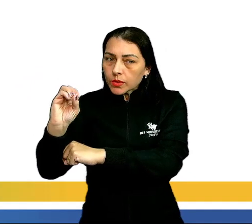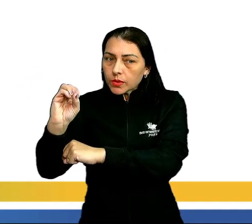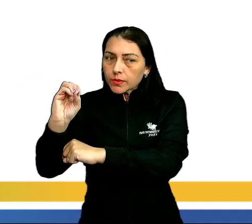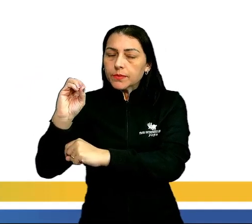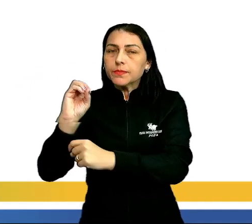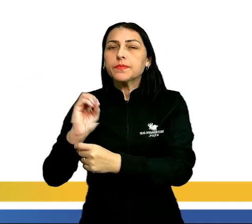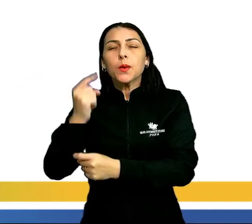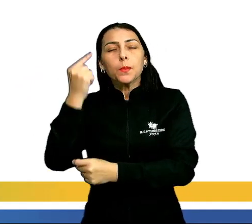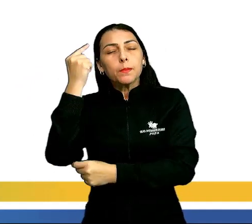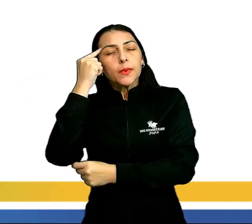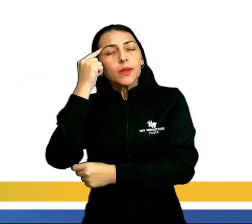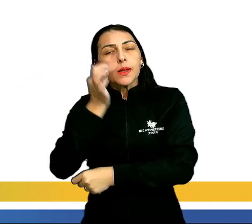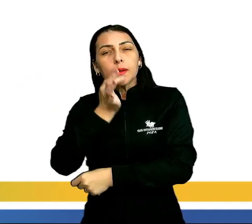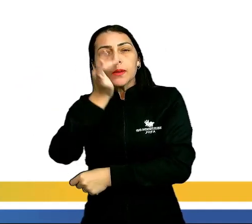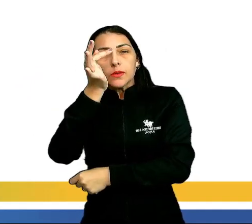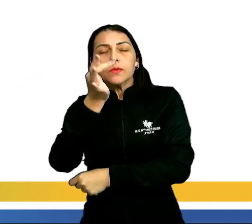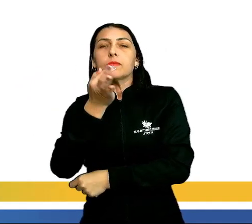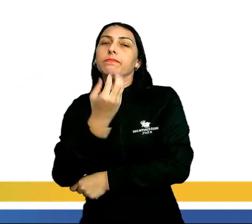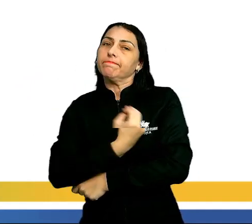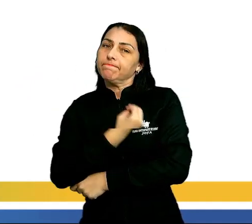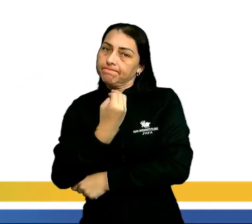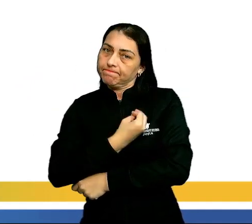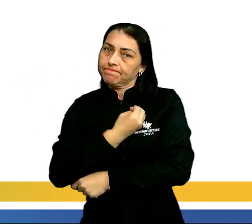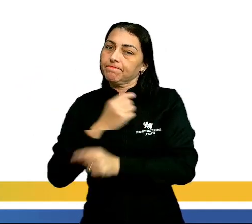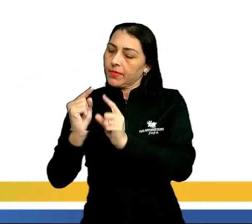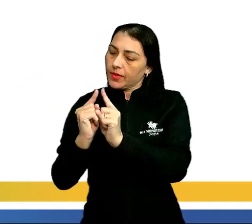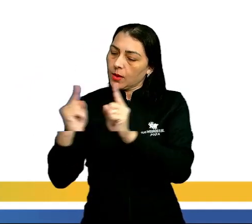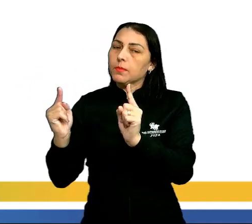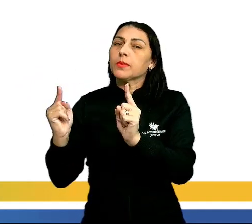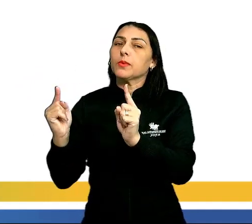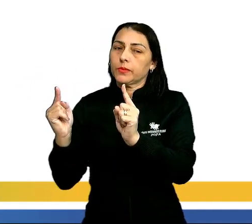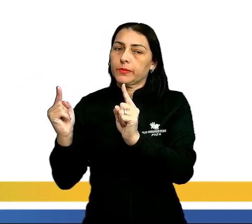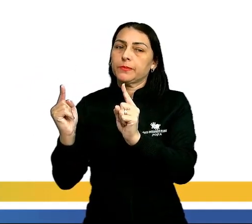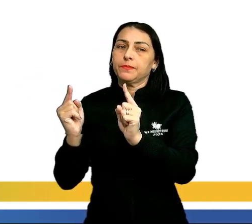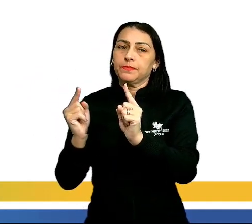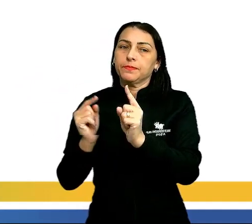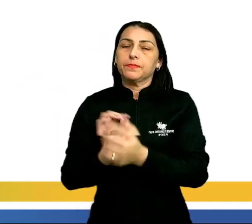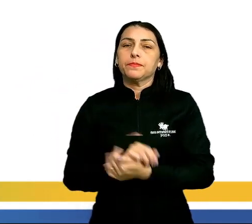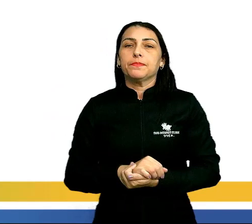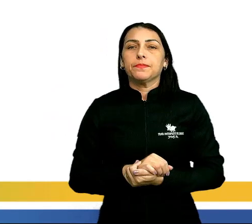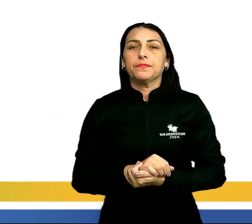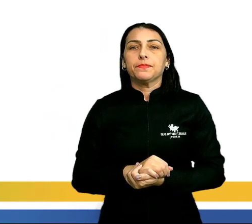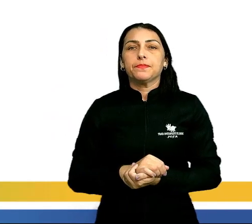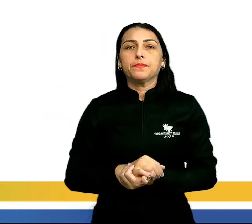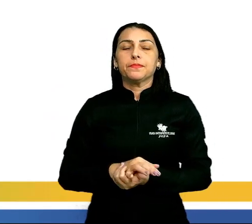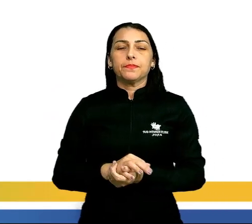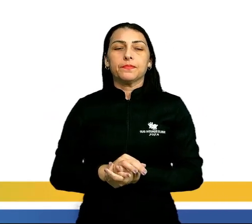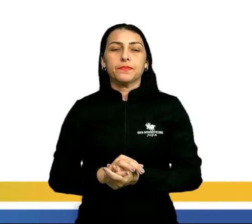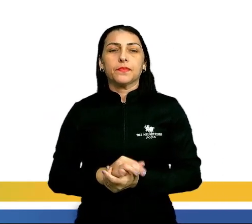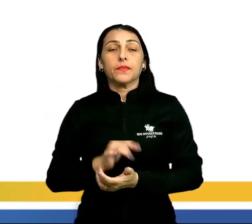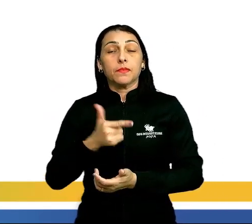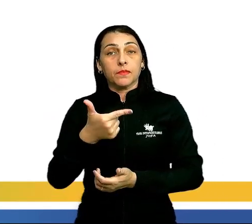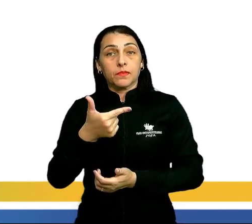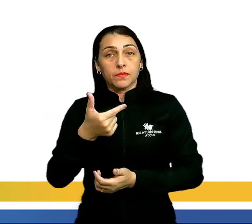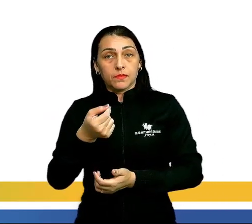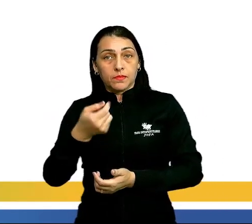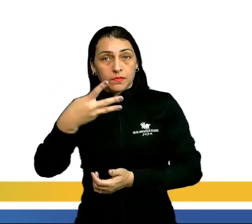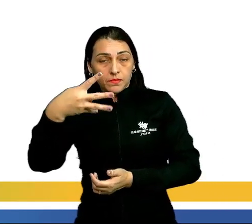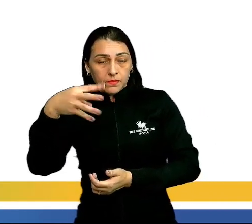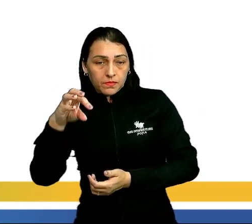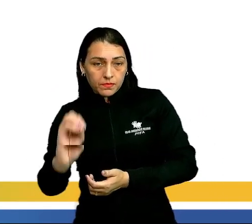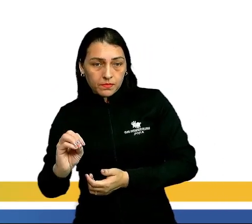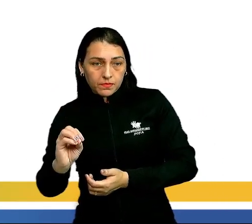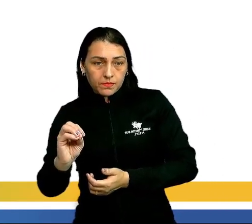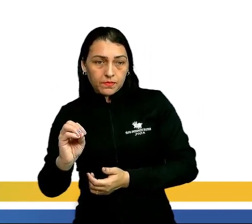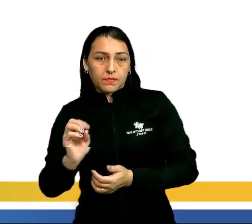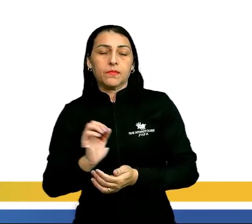mostra a expectativa de vida. Aumentou consideravelmente, de 1980 para 2011. Chegando,